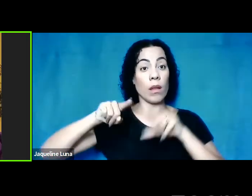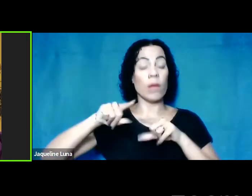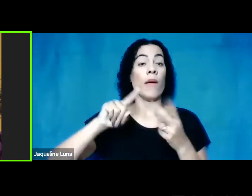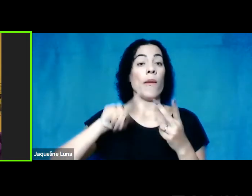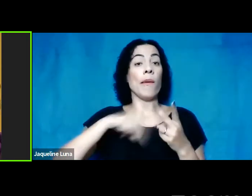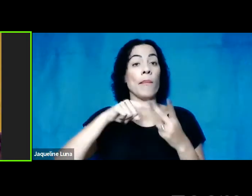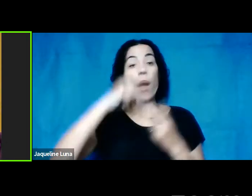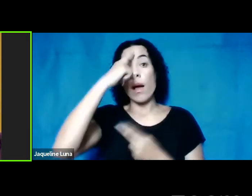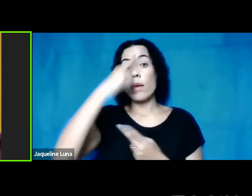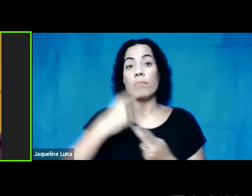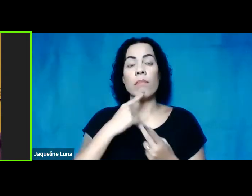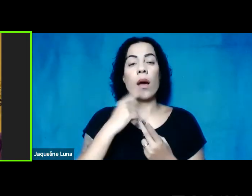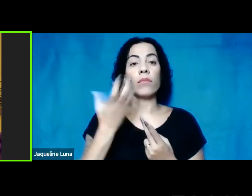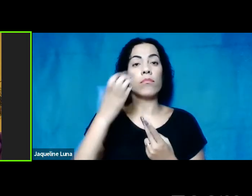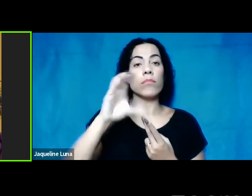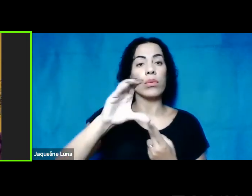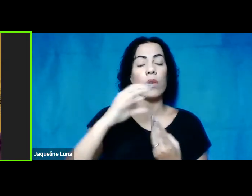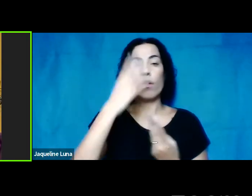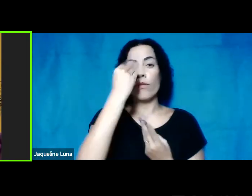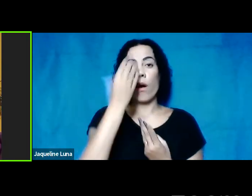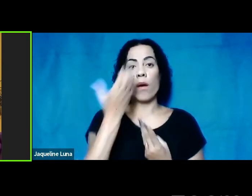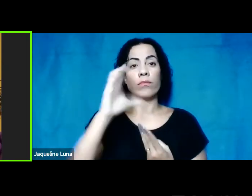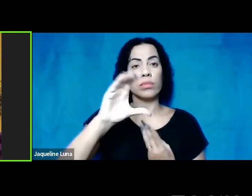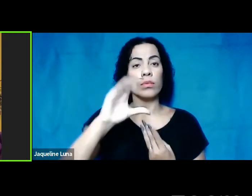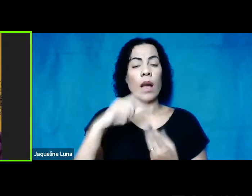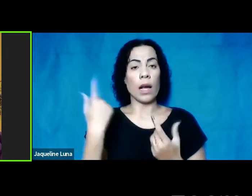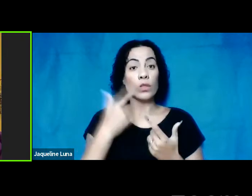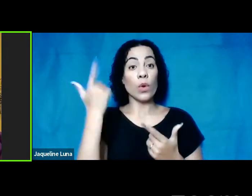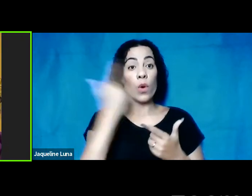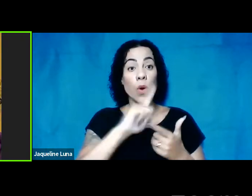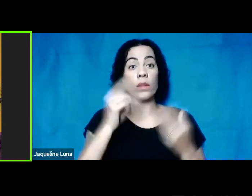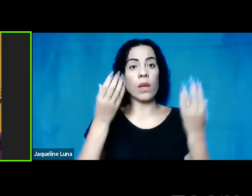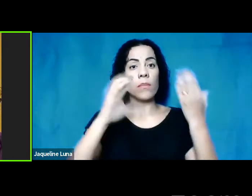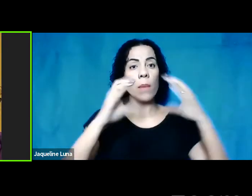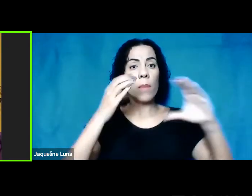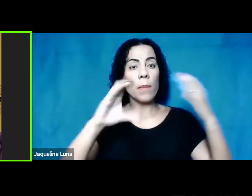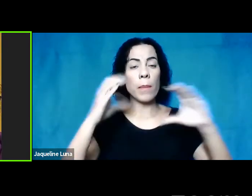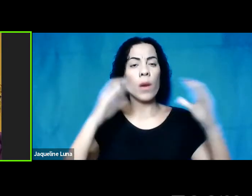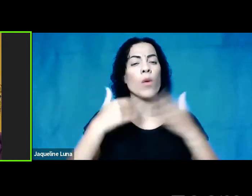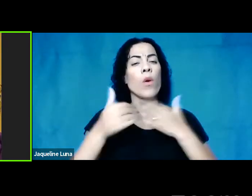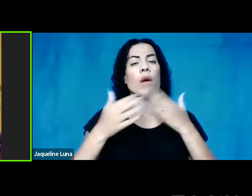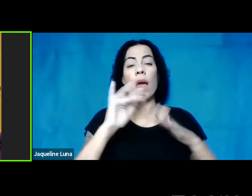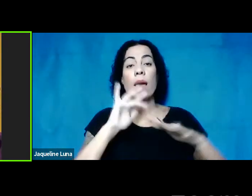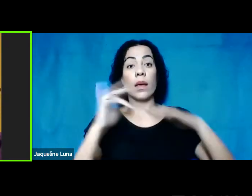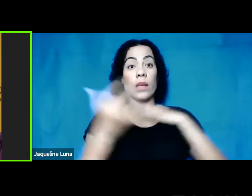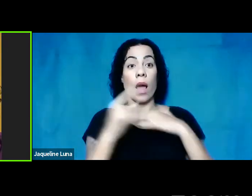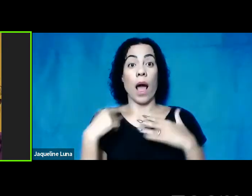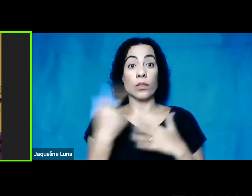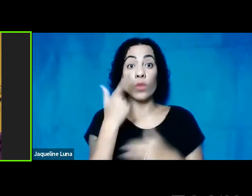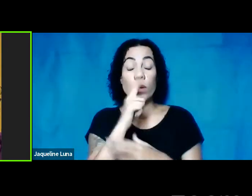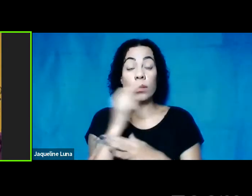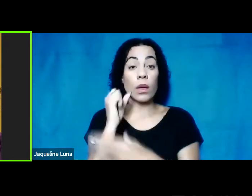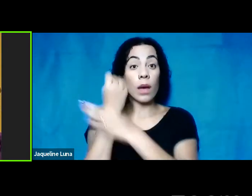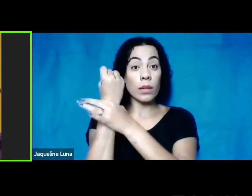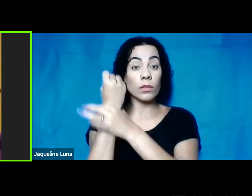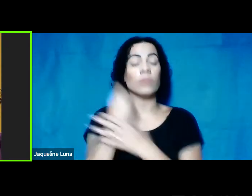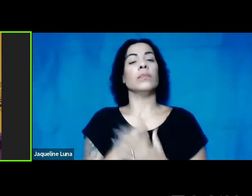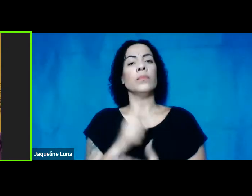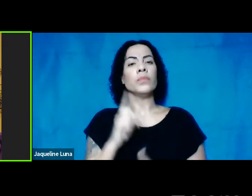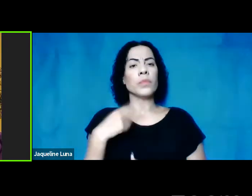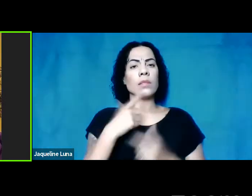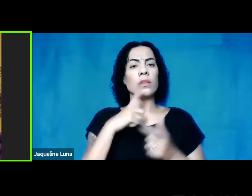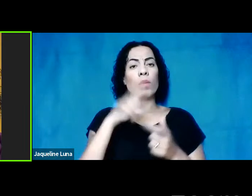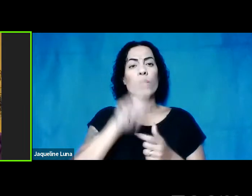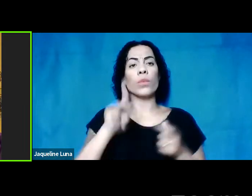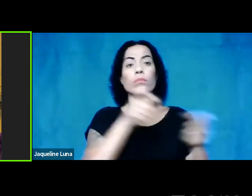nas fotos, de matérias, nas postagens que a gente faz nas nossas redes sociais. Nós temos adotado no nosso cotidiano